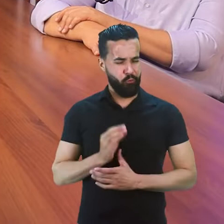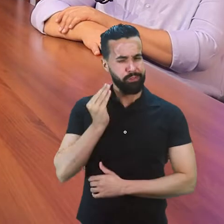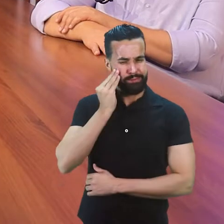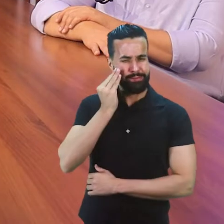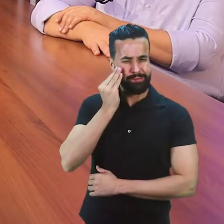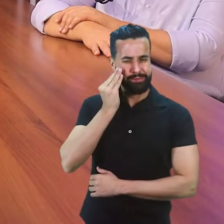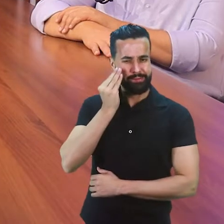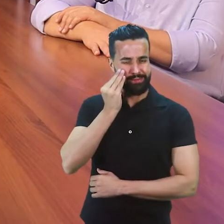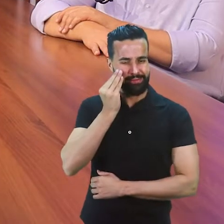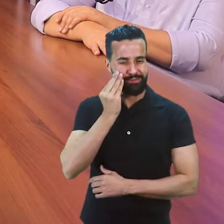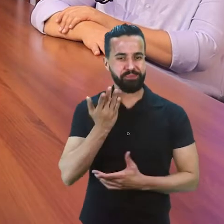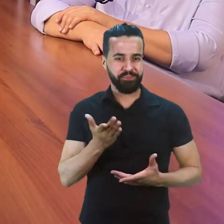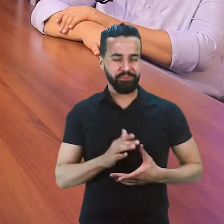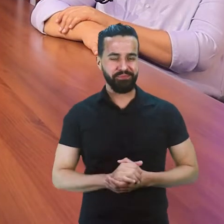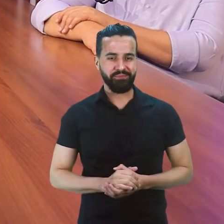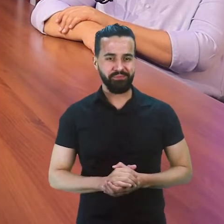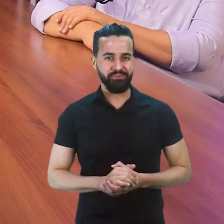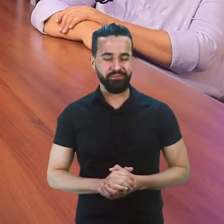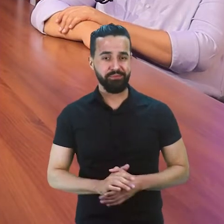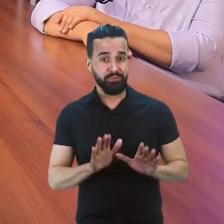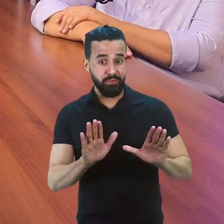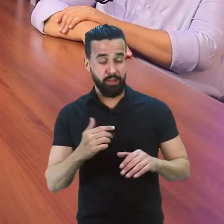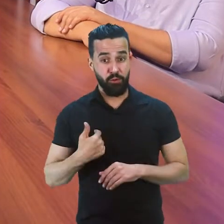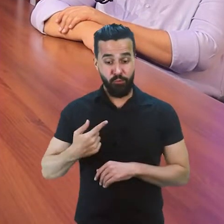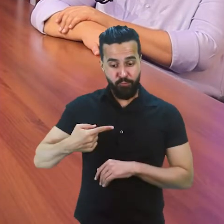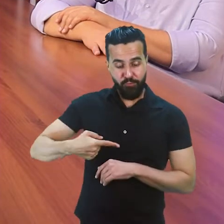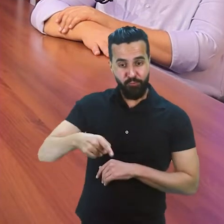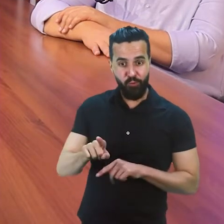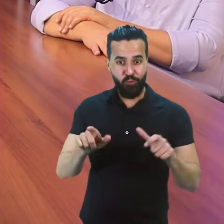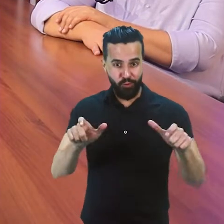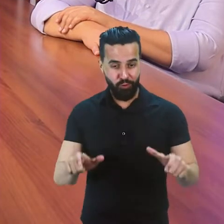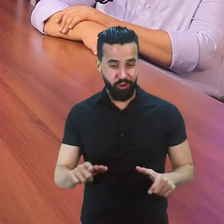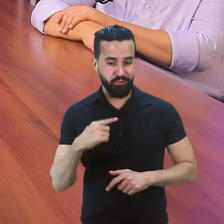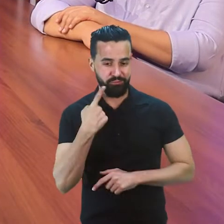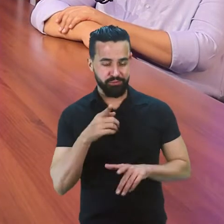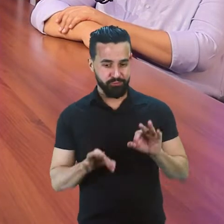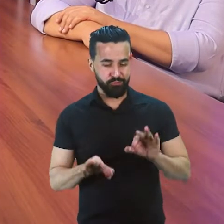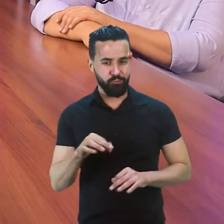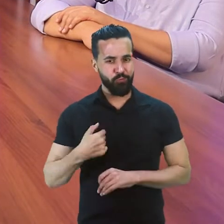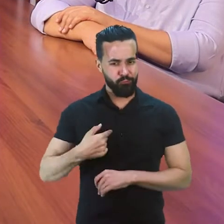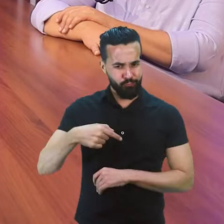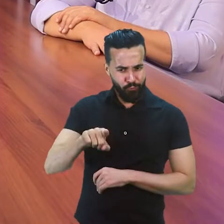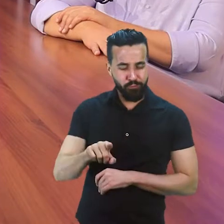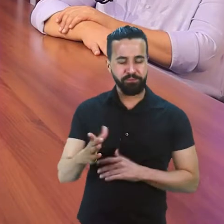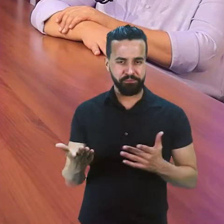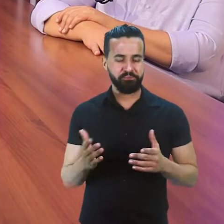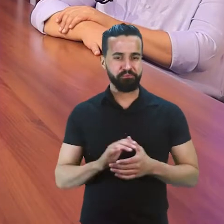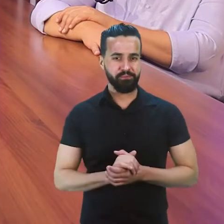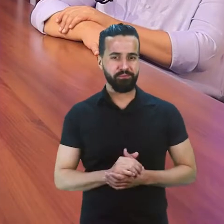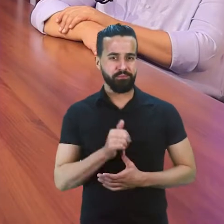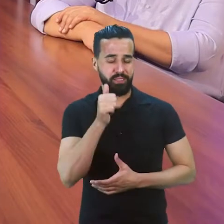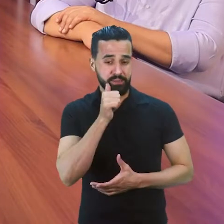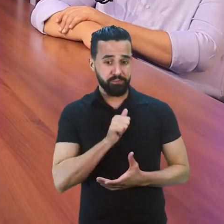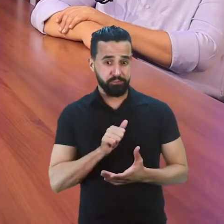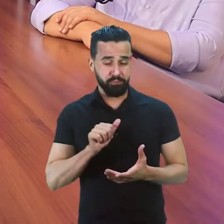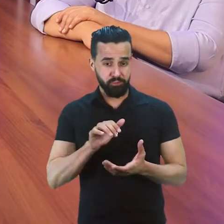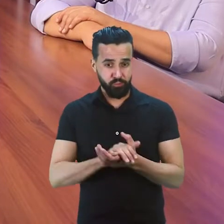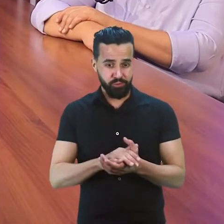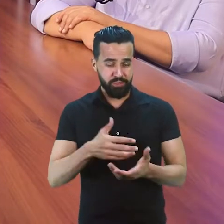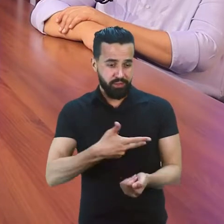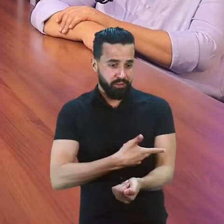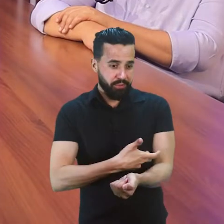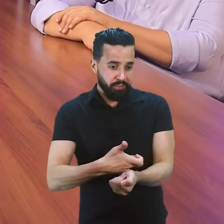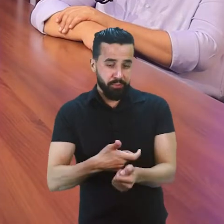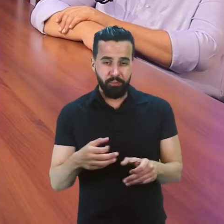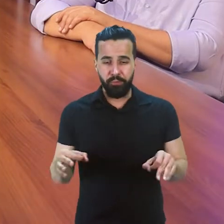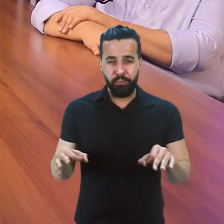aí, rapaz, eu peguei e falei assim, vou lá nesse escritório. E aí minha esposa terminou lá de coletar o